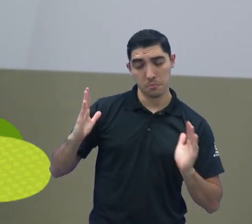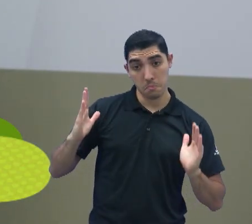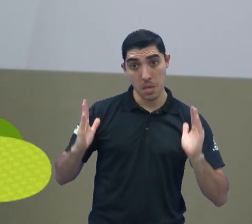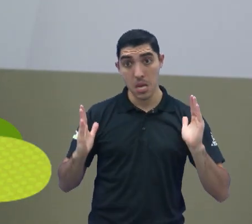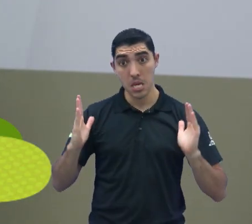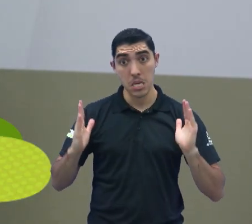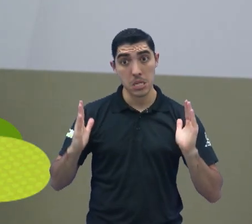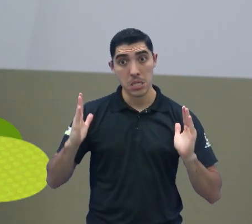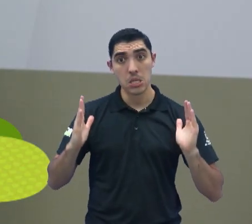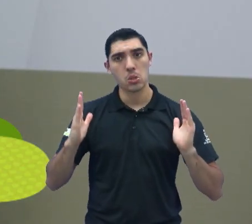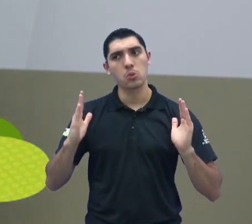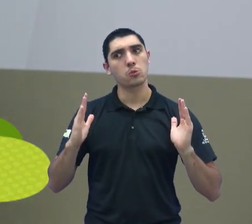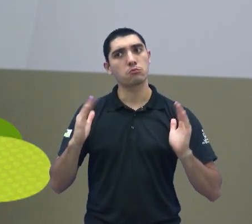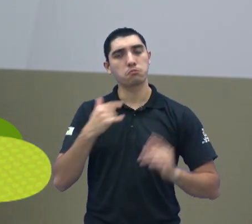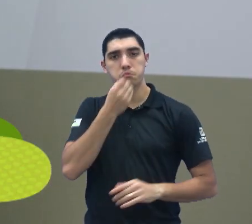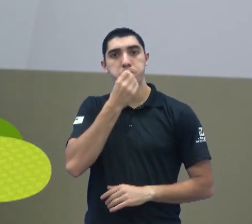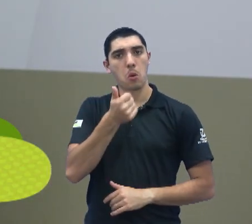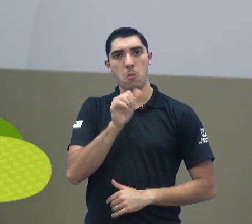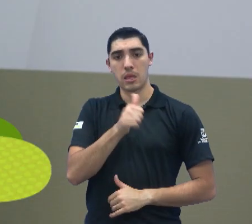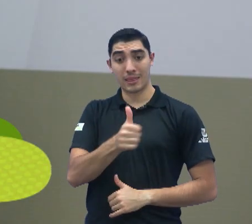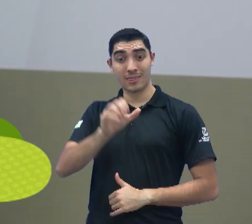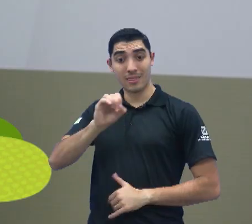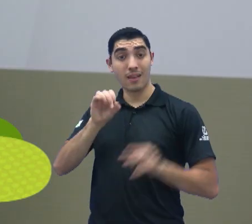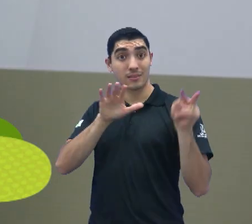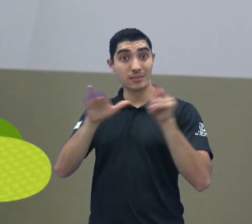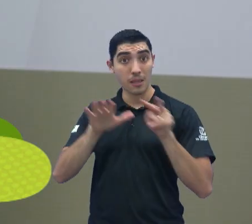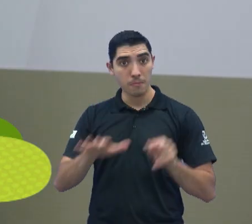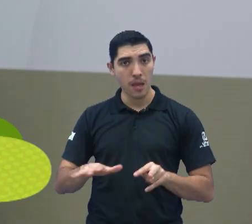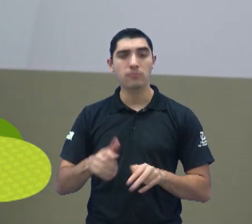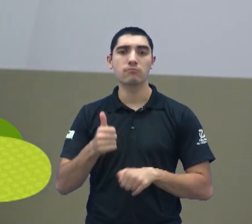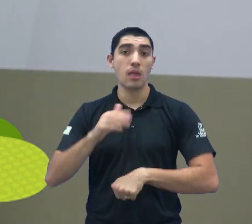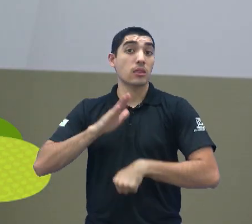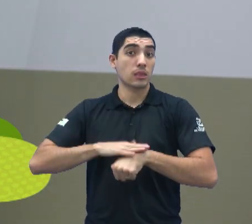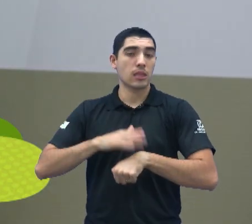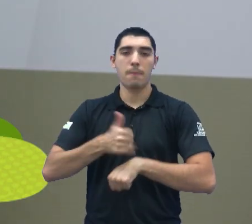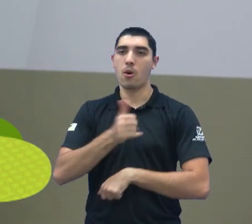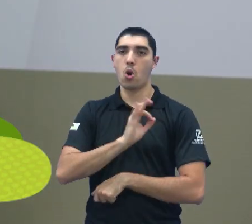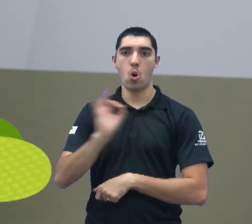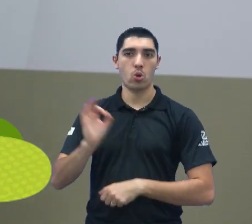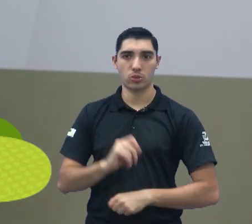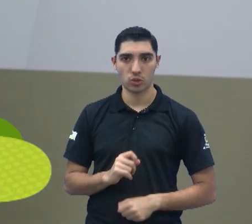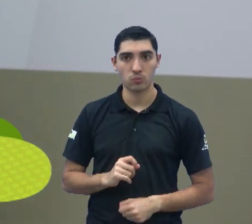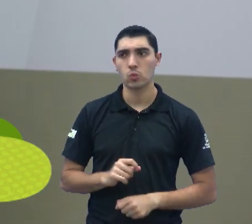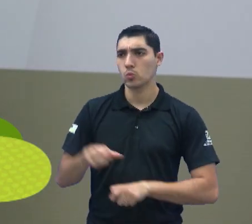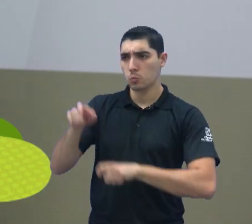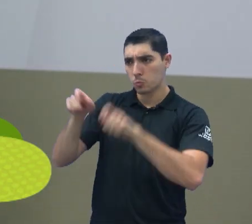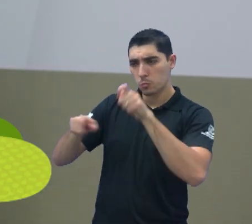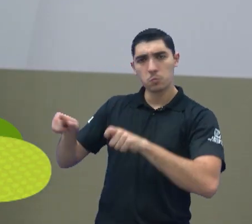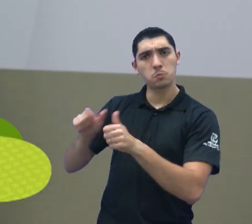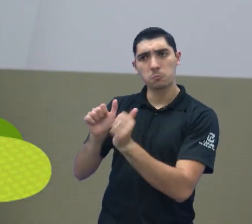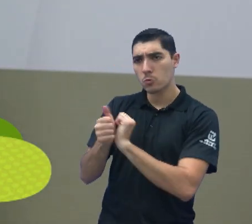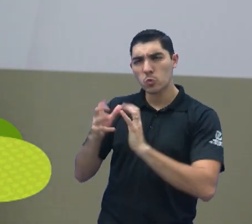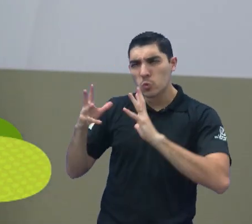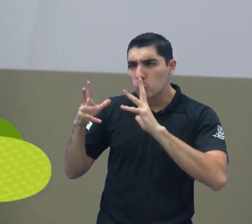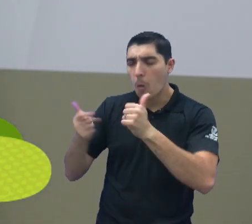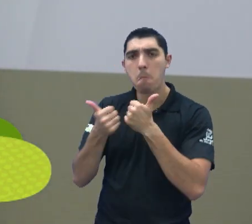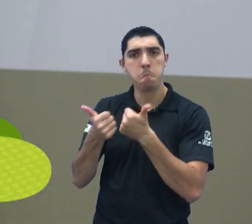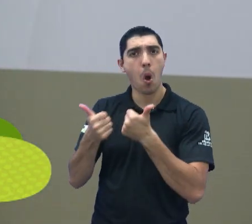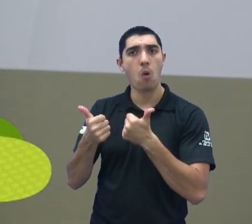acho primordial. 10 semanas de trabalho é um tempo muito bom. Todos os jogadores estão bem fisicamente, a gente não tem nenhum